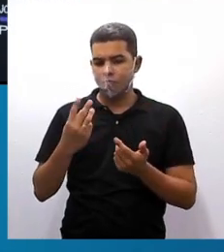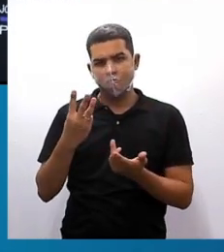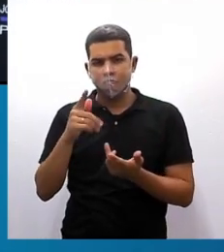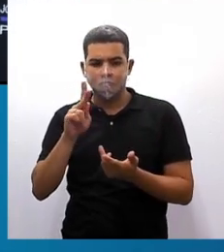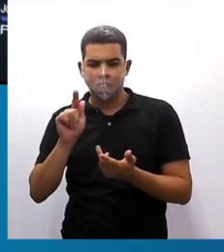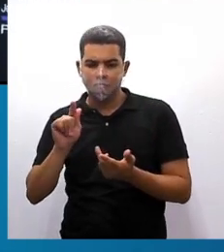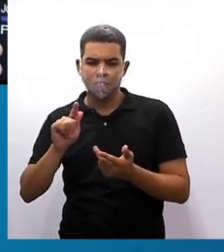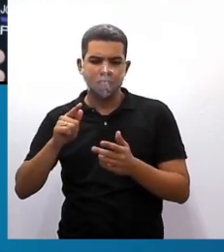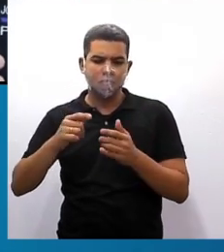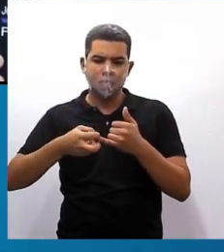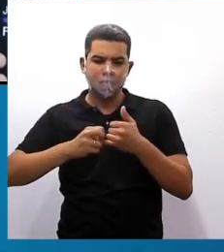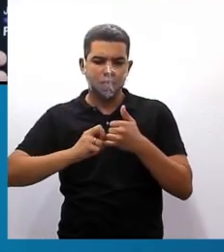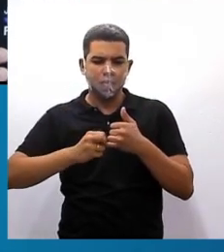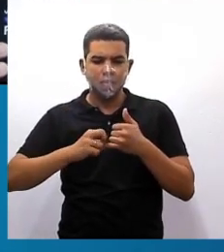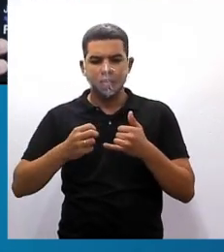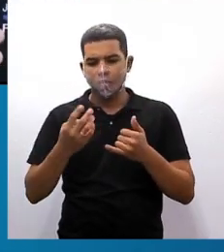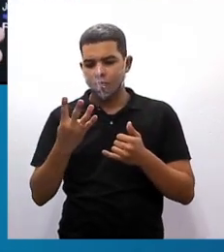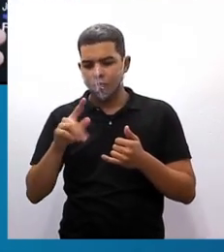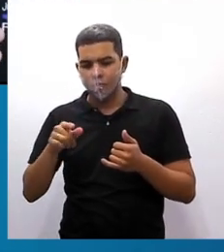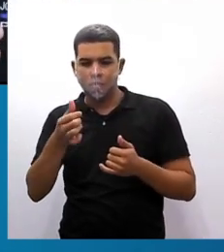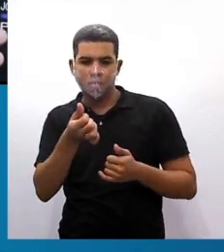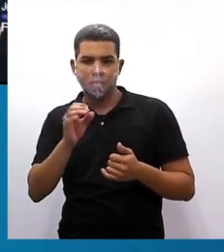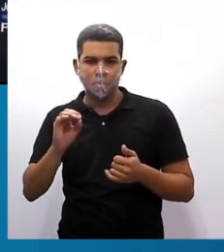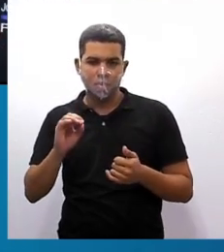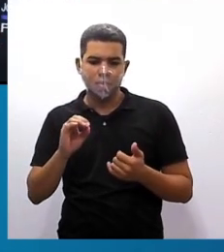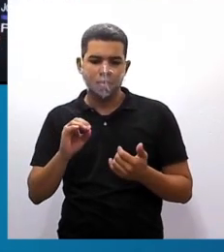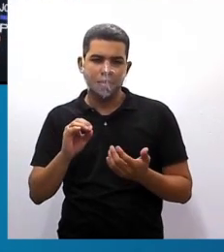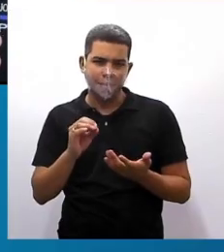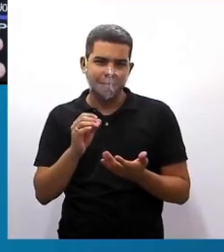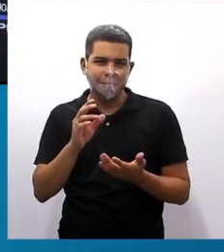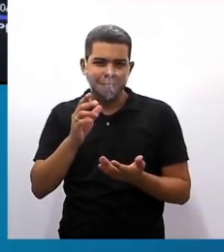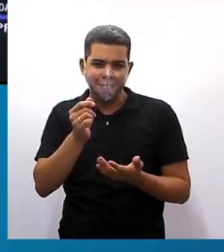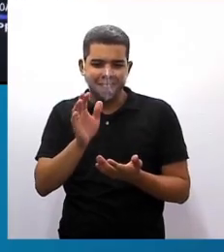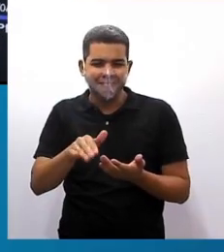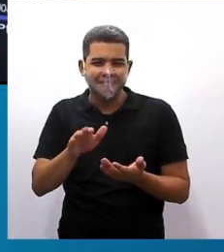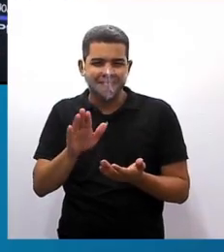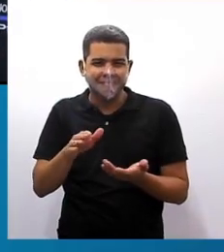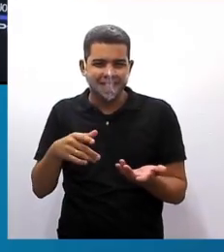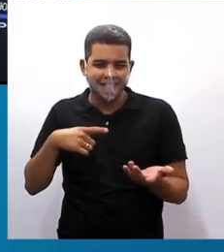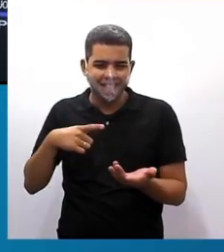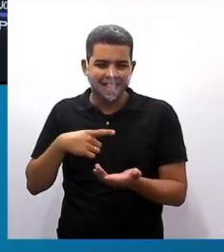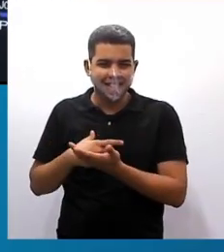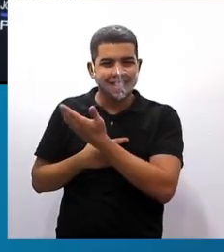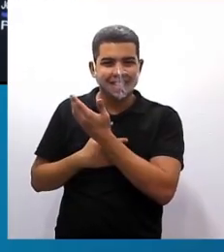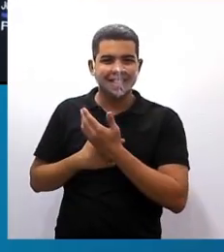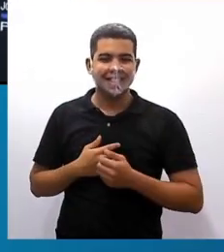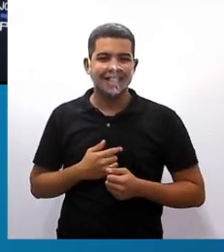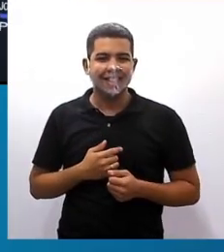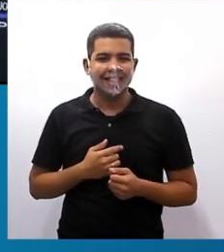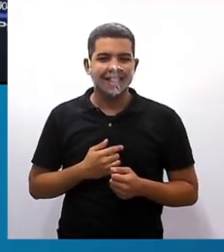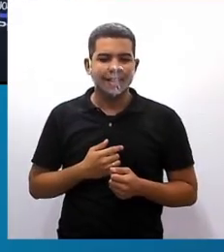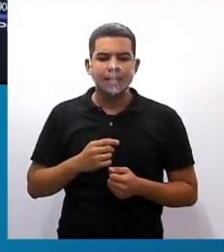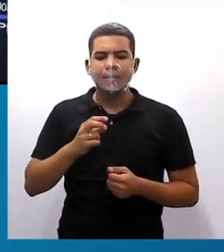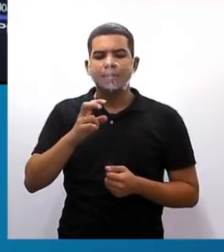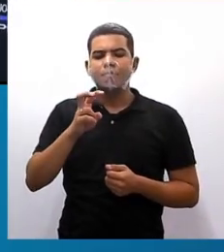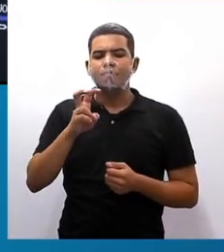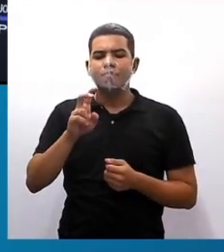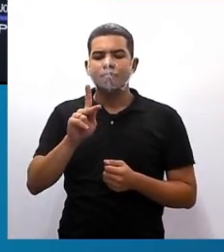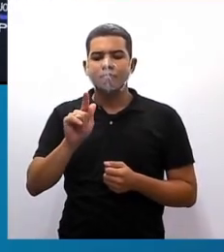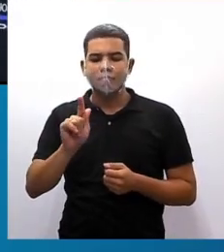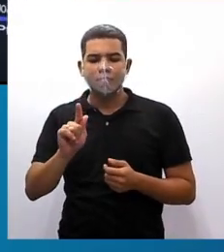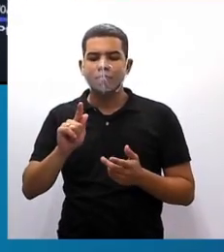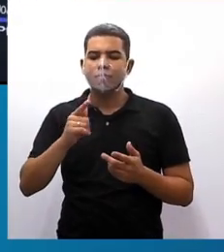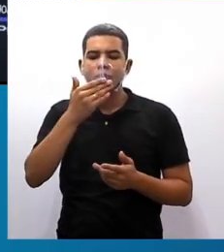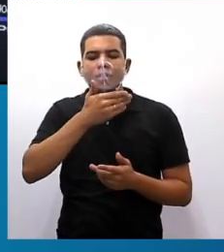valor. Qual é o valor? 4,60. Beleza? Tá até barato, né? Aí, né? Que o feijão tá muito caro. 5 kg de açúcar. 5